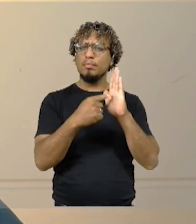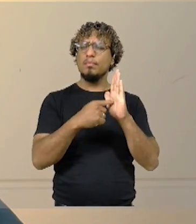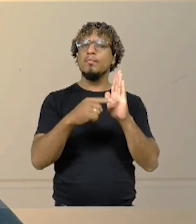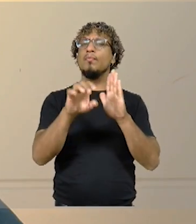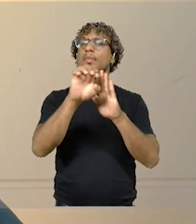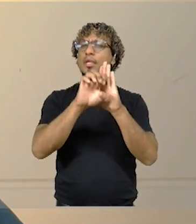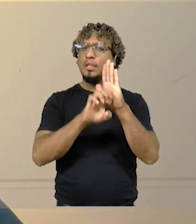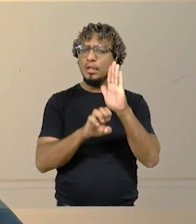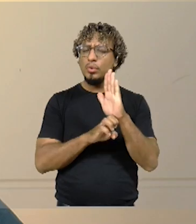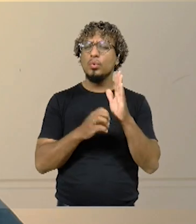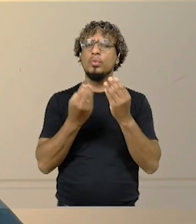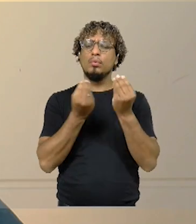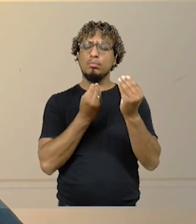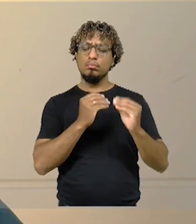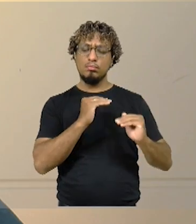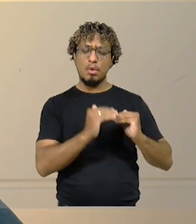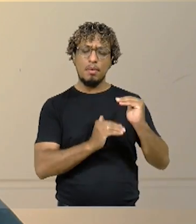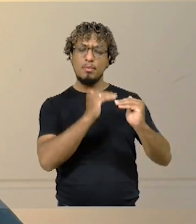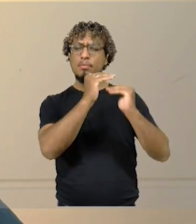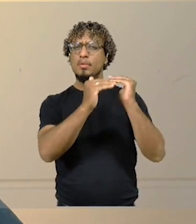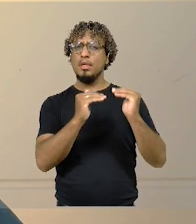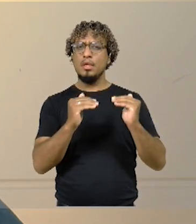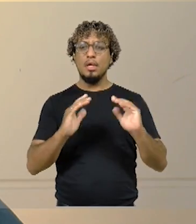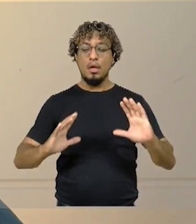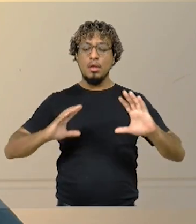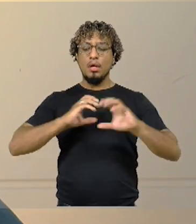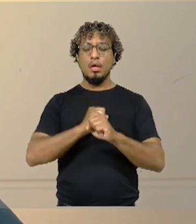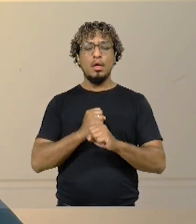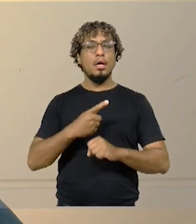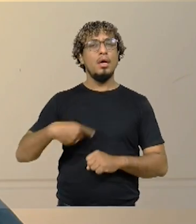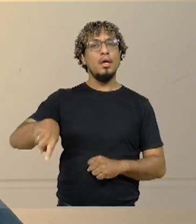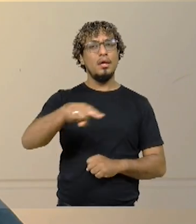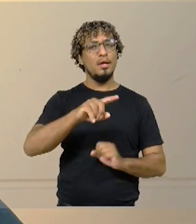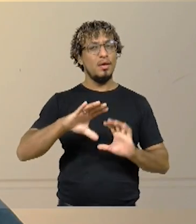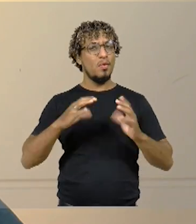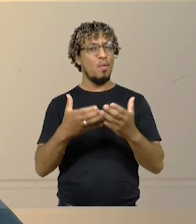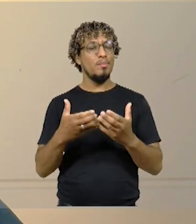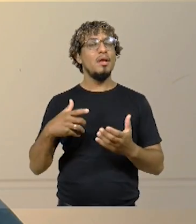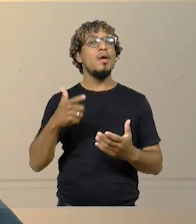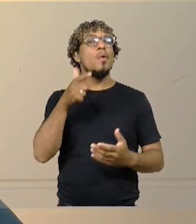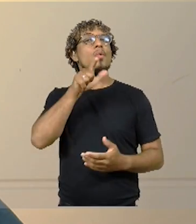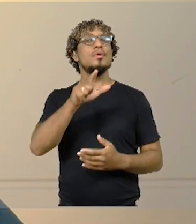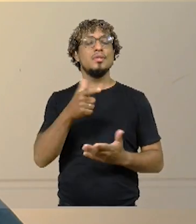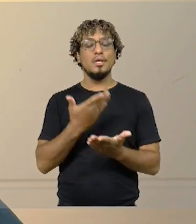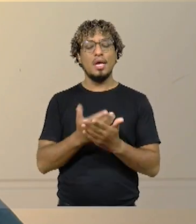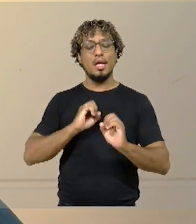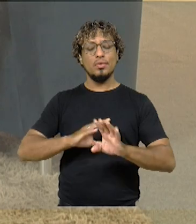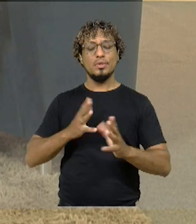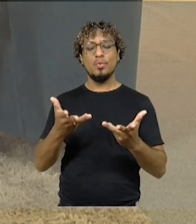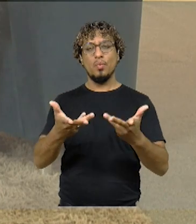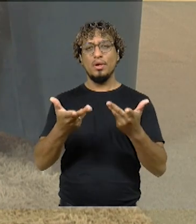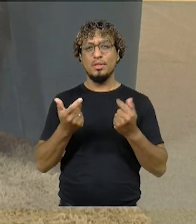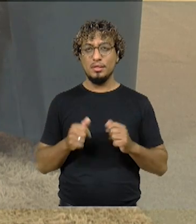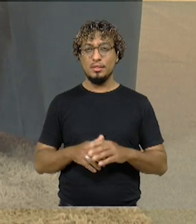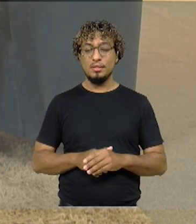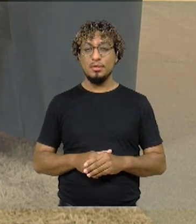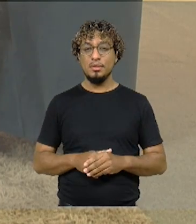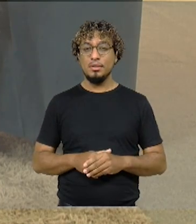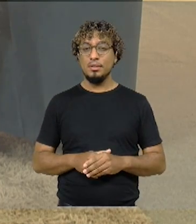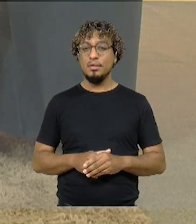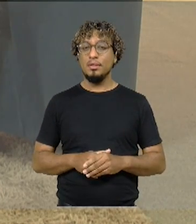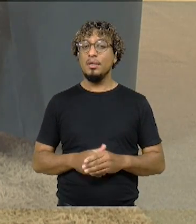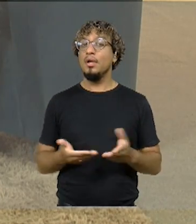isso, né? Alguns candidatos vão dizer que a gente vai ensinar a pessoa qual o sexo que ela vai assumir, qual a orientação sexual, mas não é